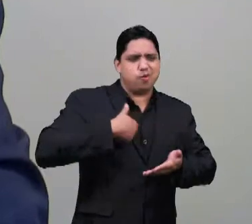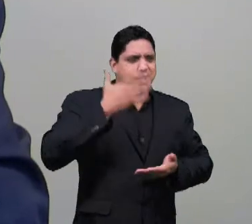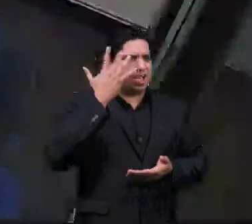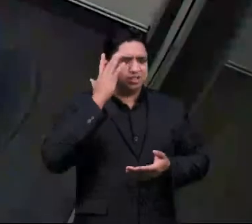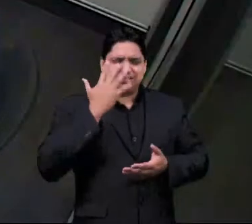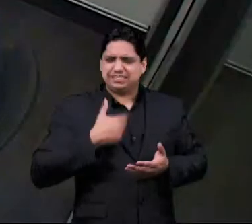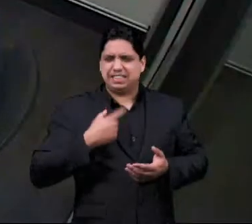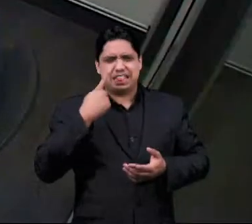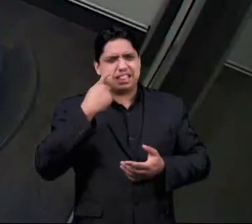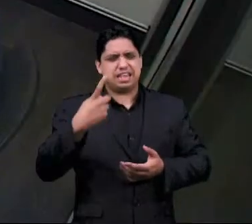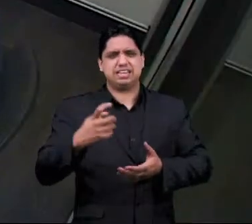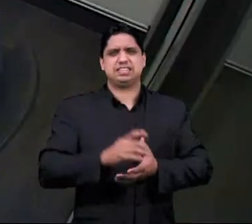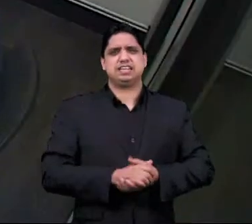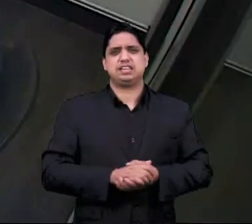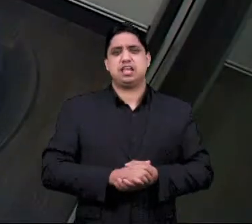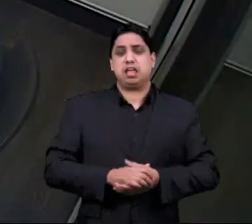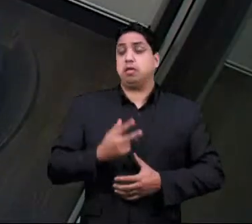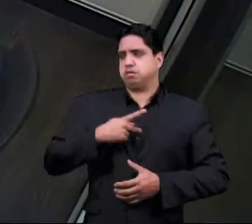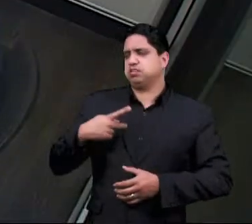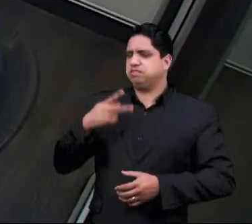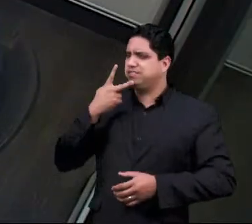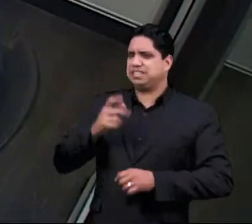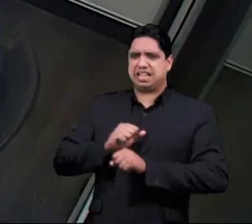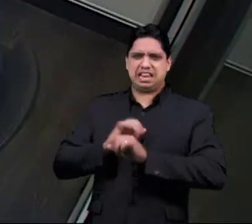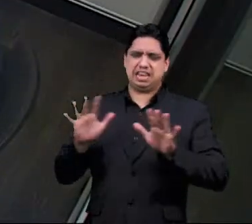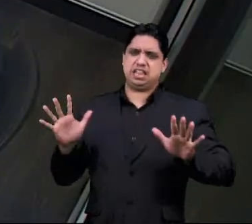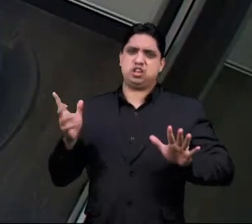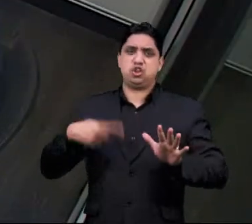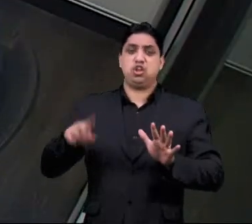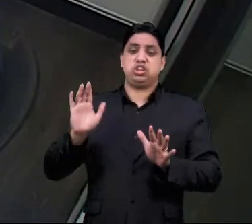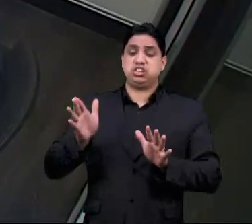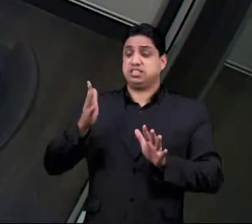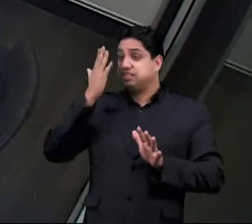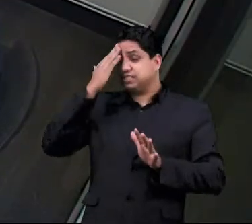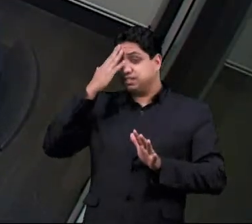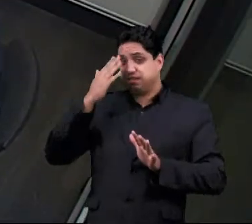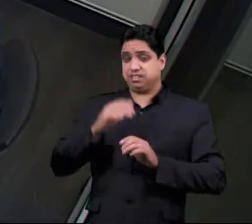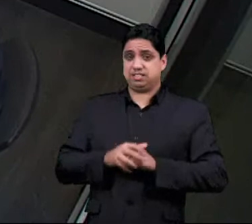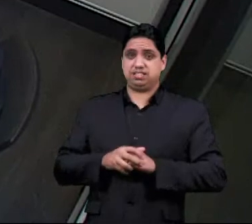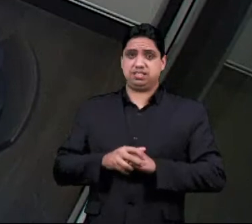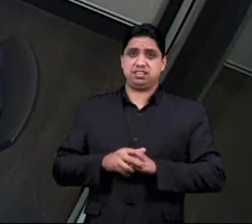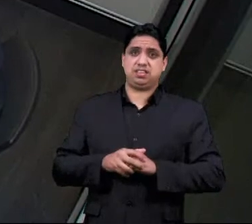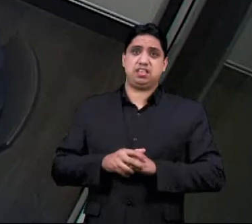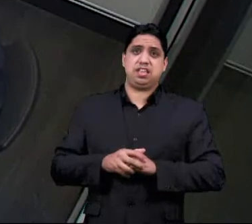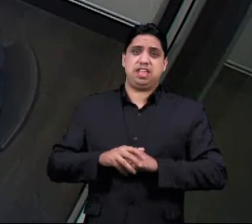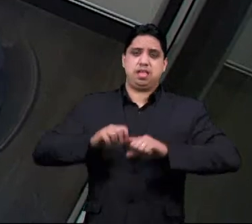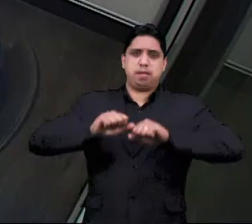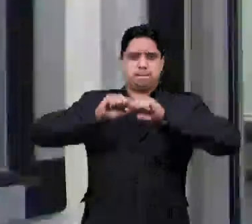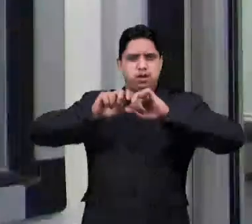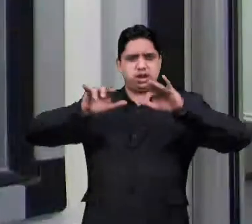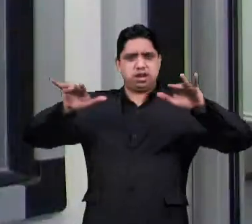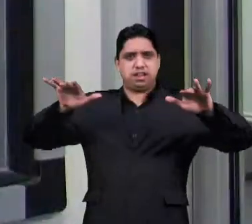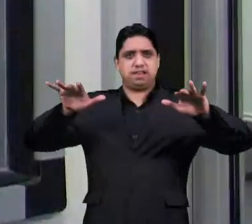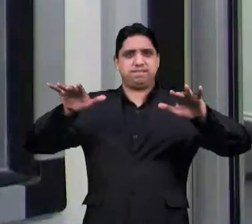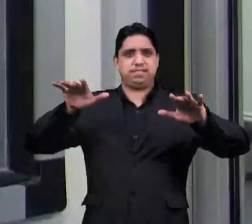Sérgio. Sem dúvida. O que nós já vemos de uma maneira, claro, muito mais abrangente na escola bíblica dominical, que